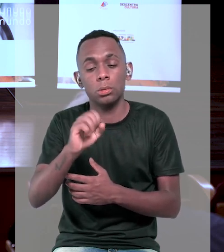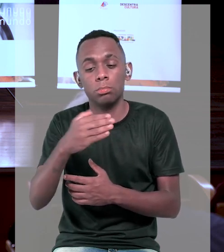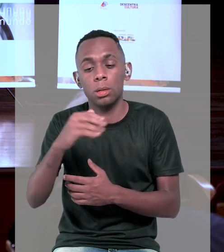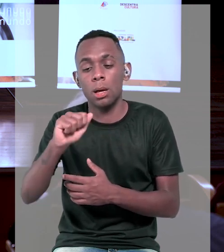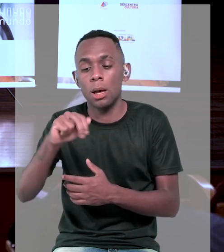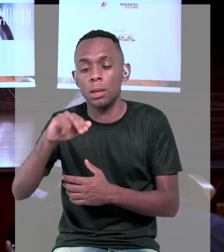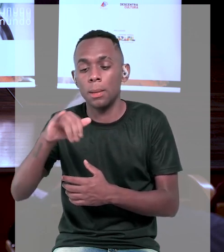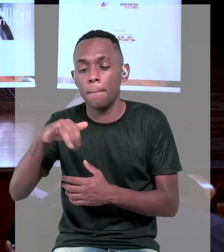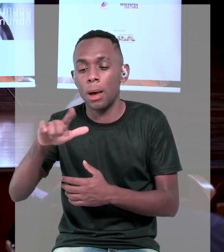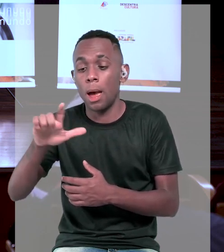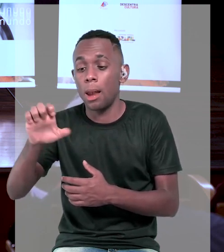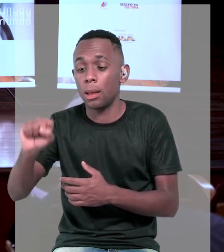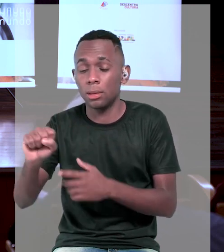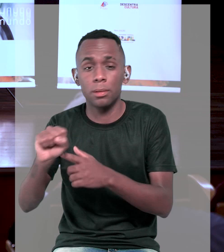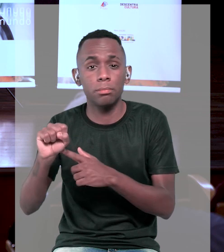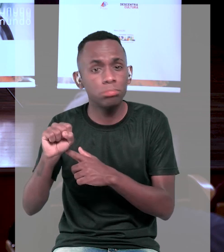Espíritos animais,